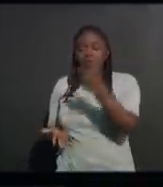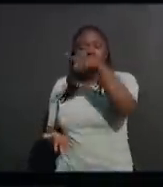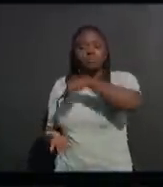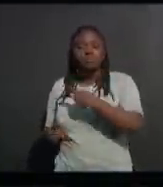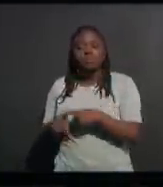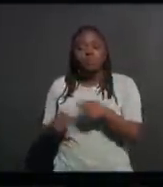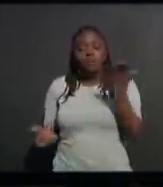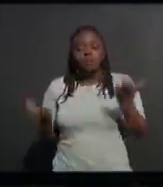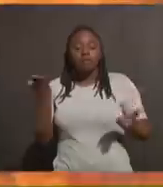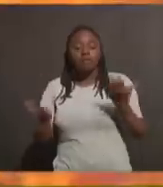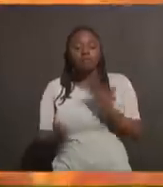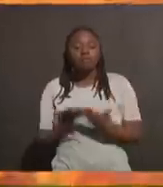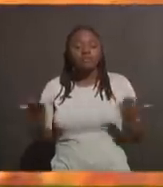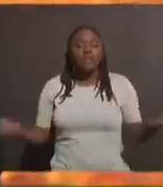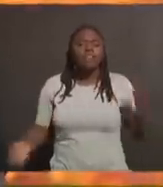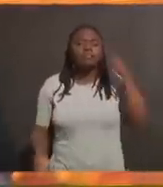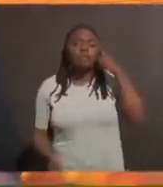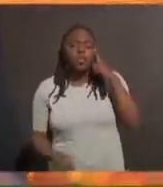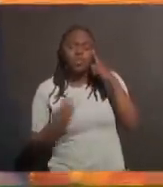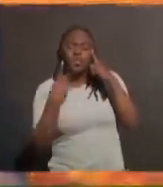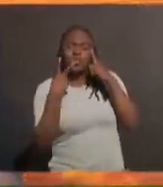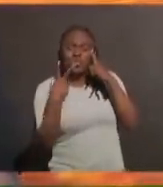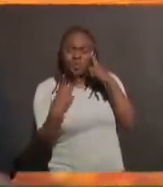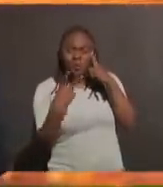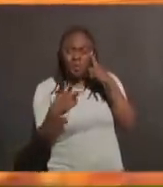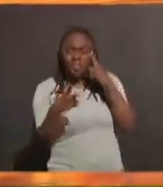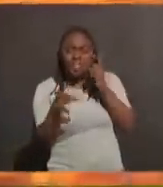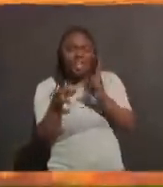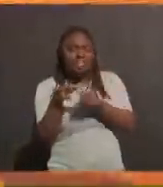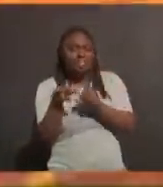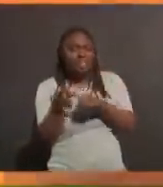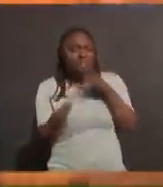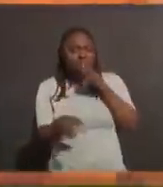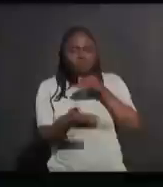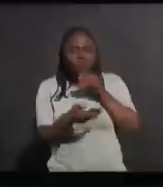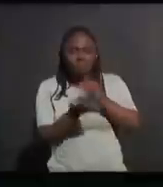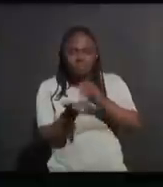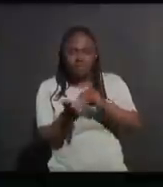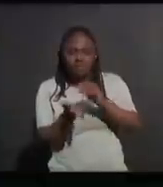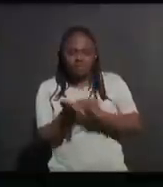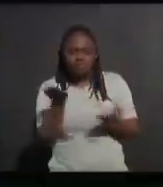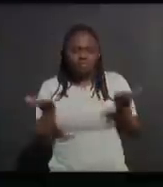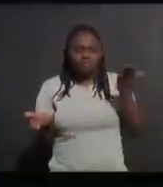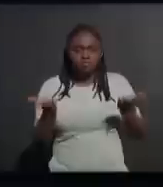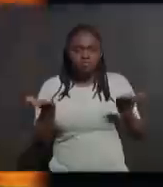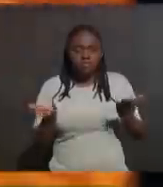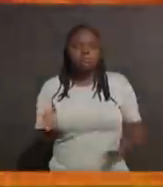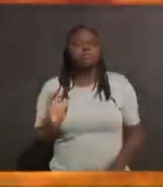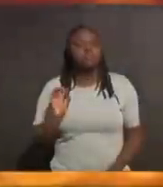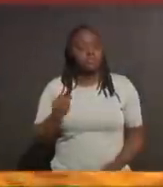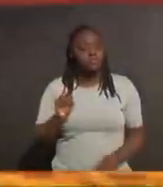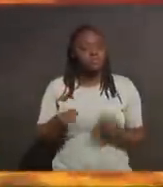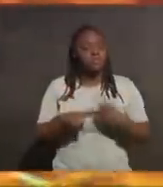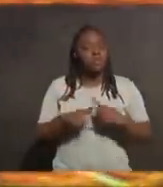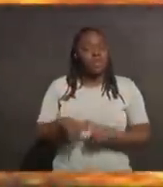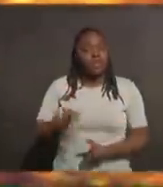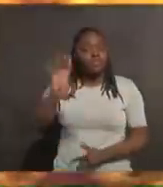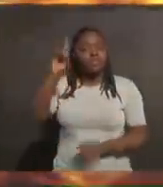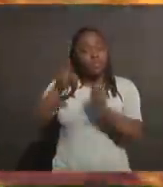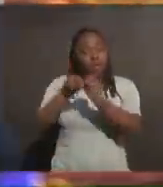o equilíbrio. Aí você pensa, dois dedos vai faltar e você vai perder o equilíbrio? Vai perder o equilíbrio, por quê? Porque Deus criou